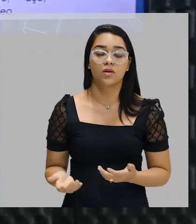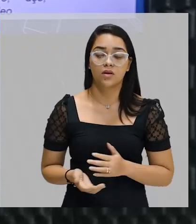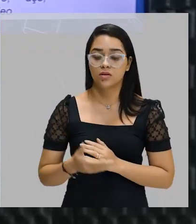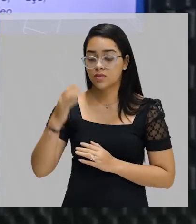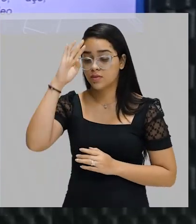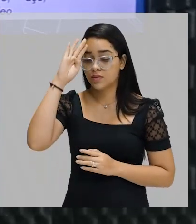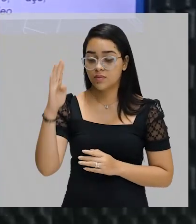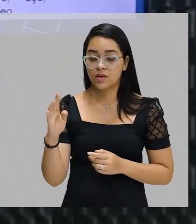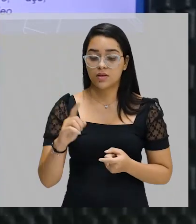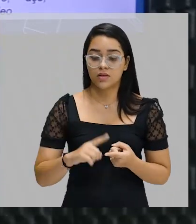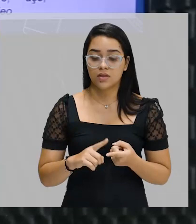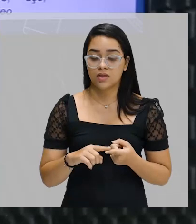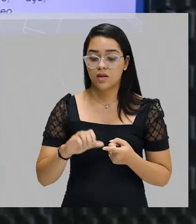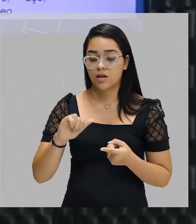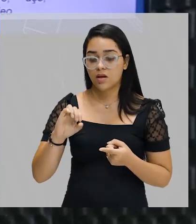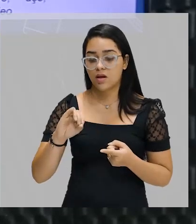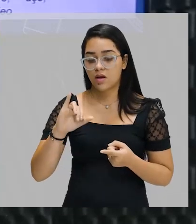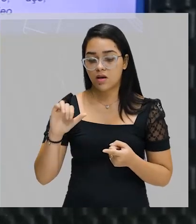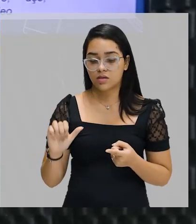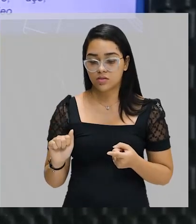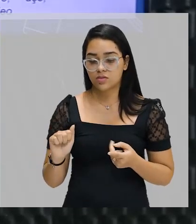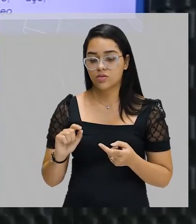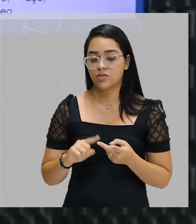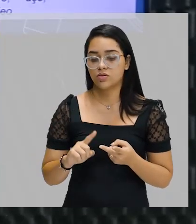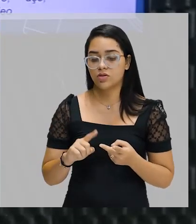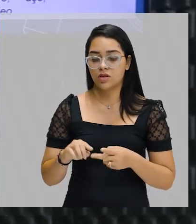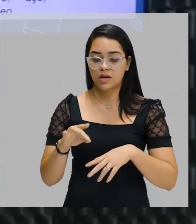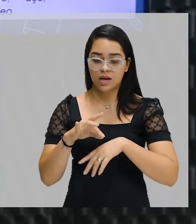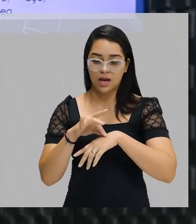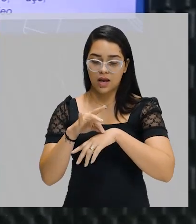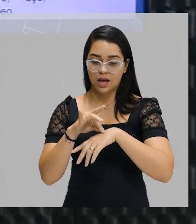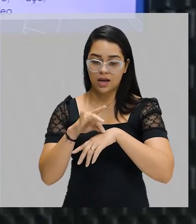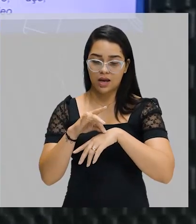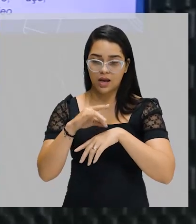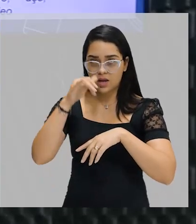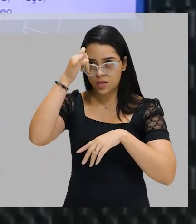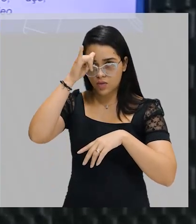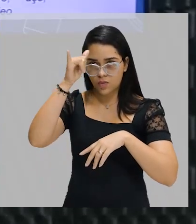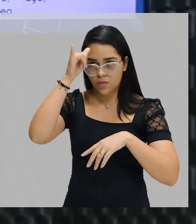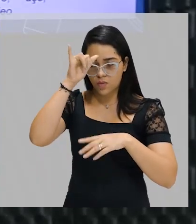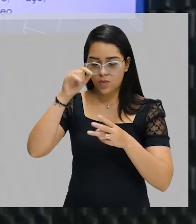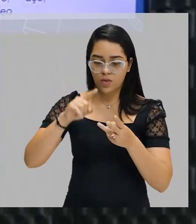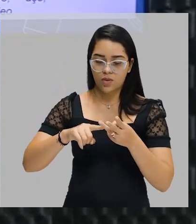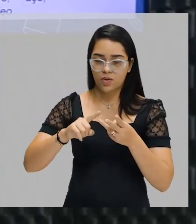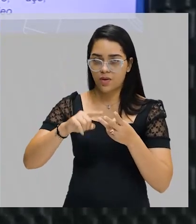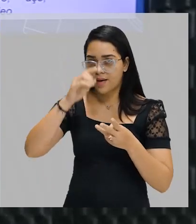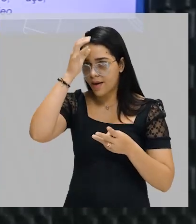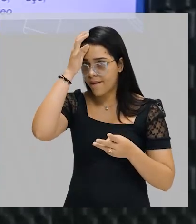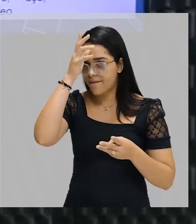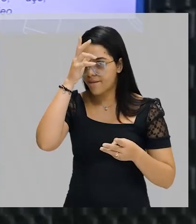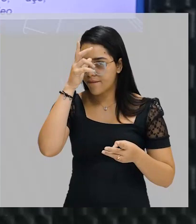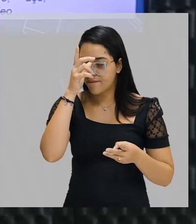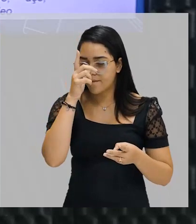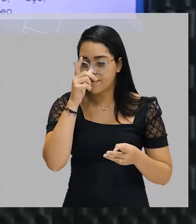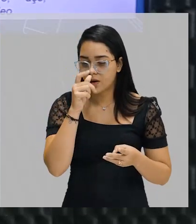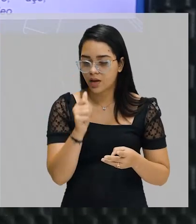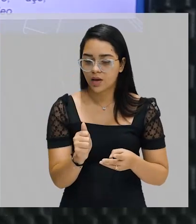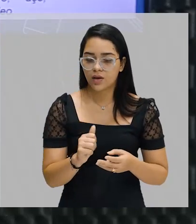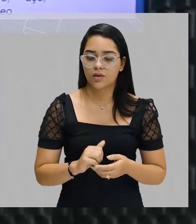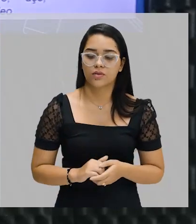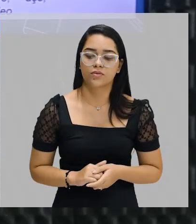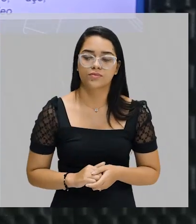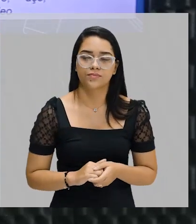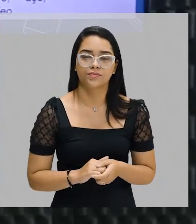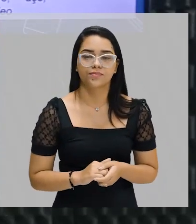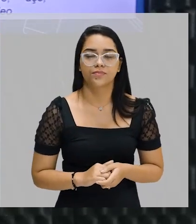nossos principais produtos, Marcos? Nós temos aí, como eu te frisei, nós temos um grande destaque hoje a nível mundial na produção agropecuária. Nós temos um